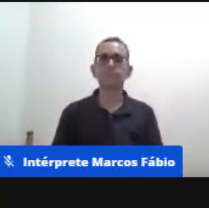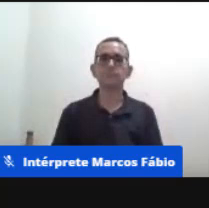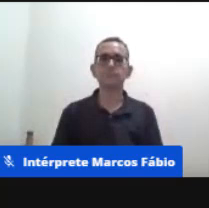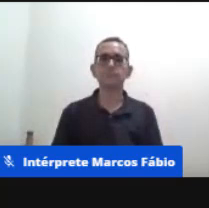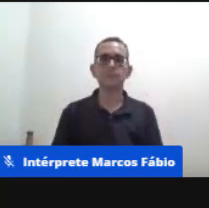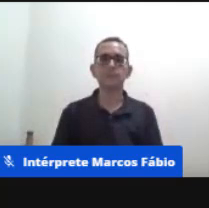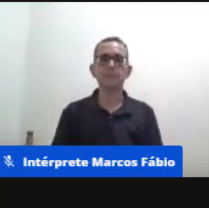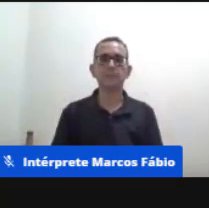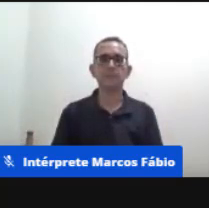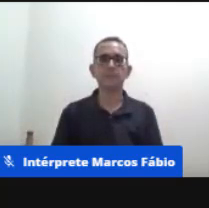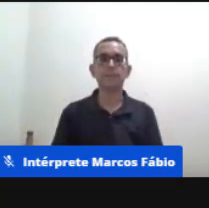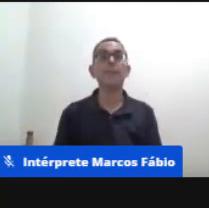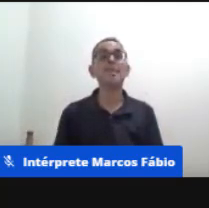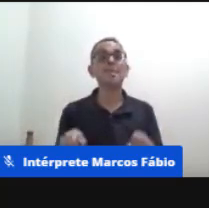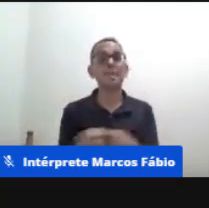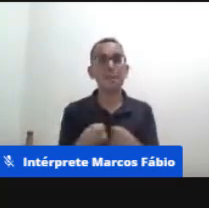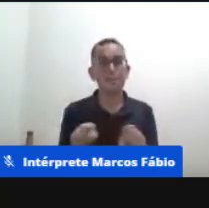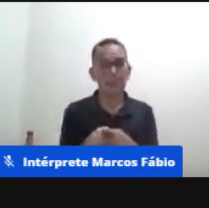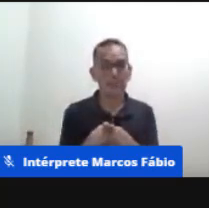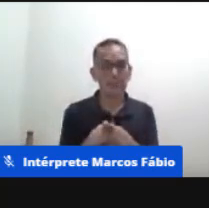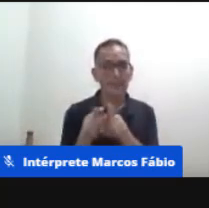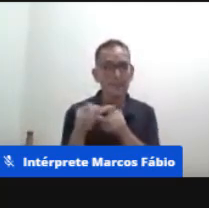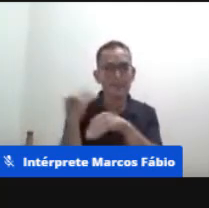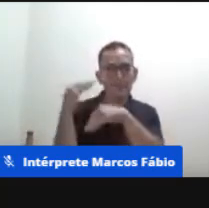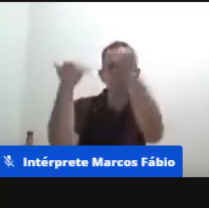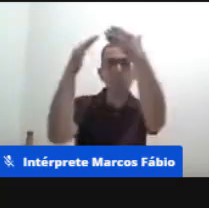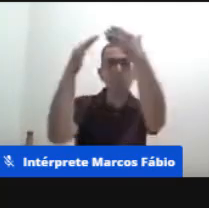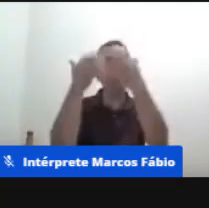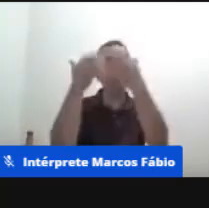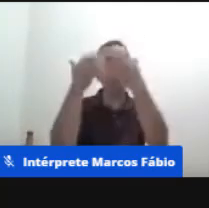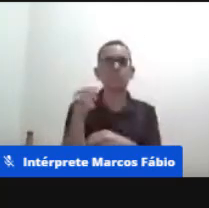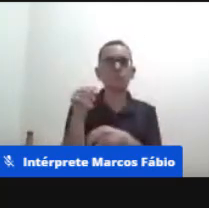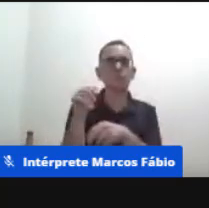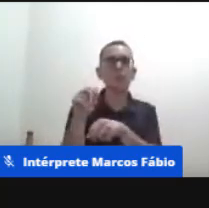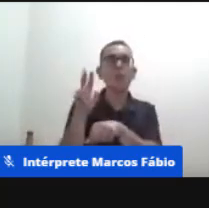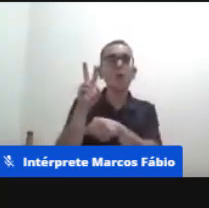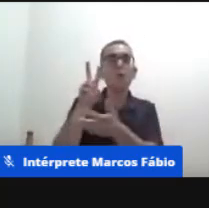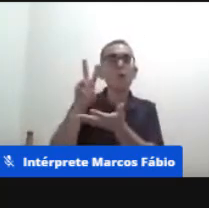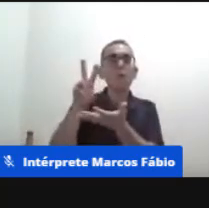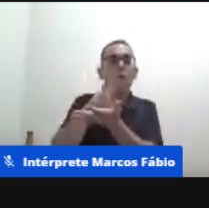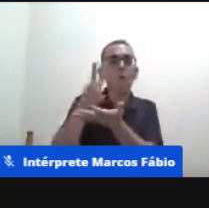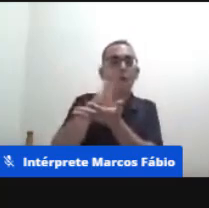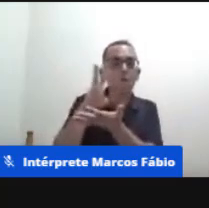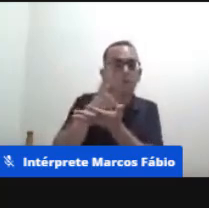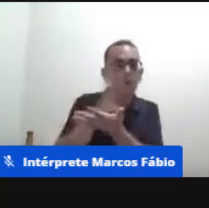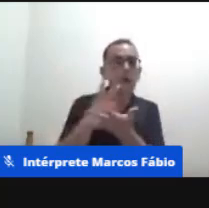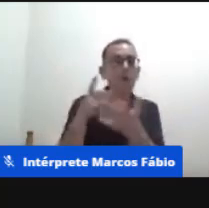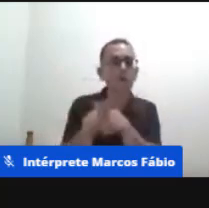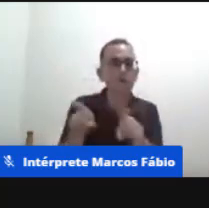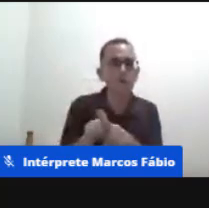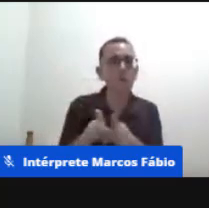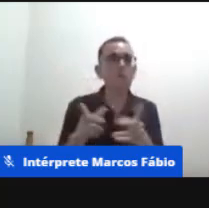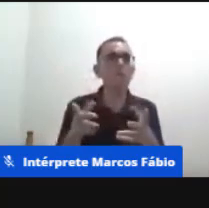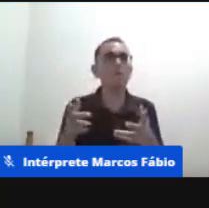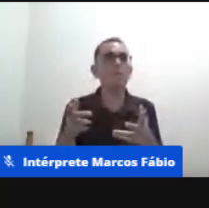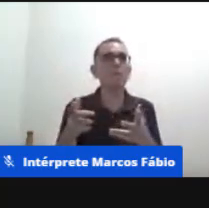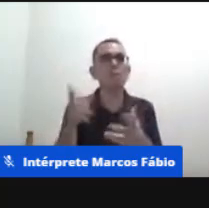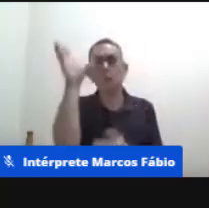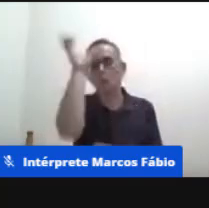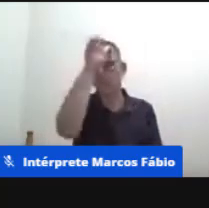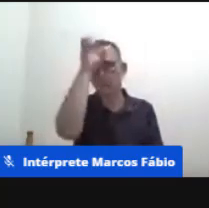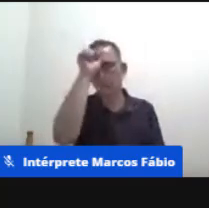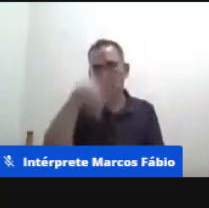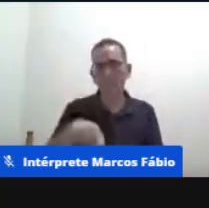Repertório também. Repertório, desenvolvimento do repertório, vocabulário, conceitos, o aprendizado. Então, aqui, a gente